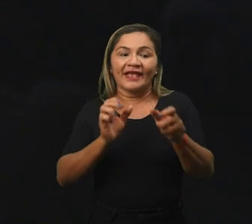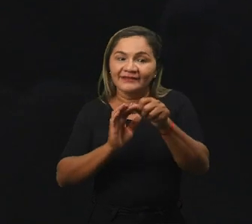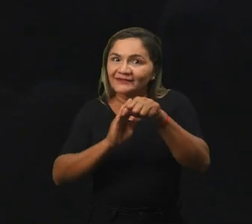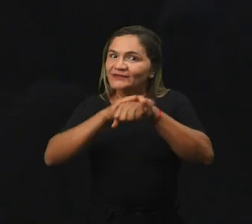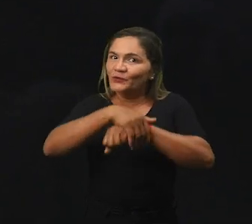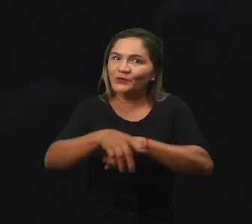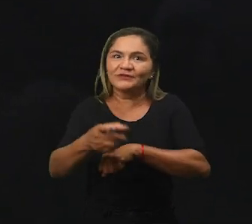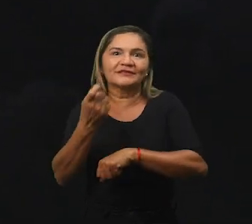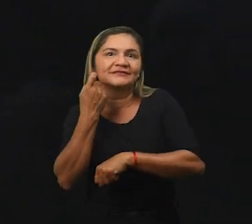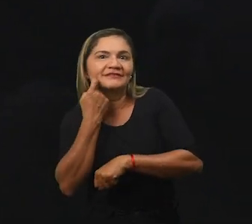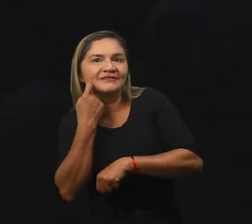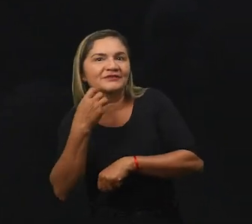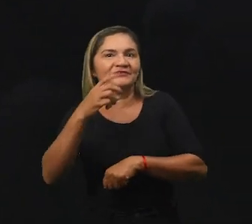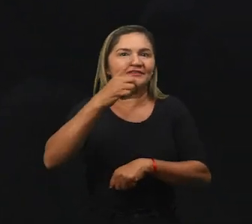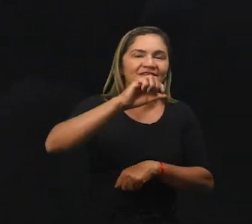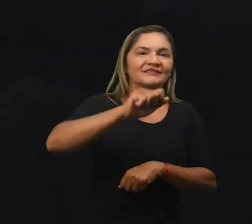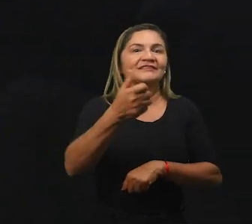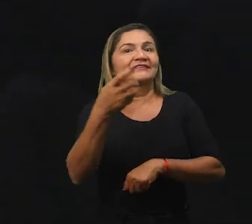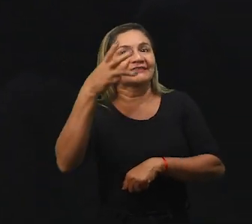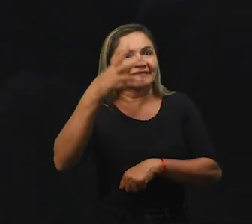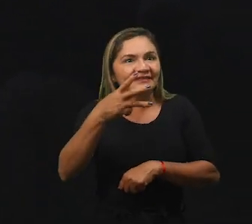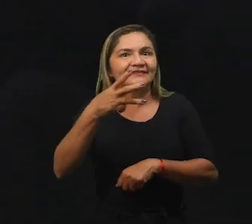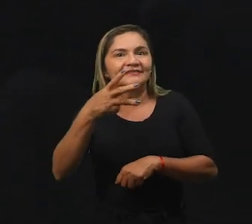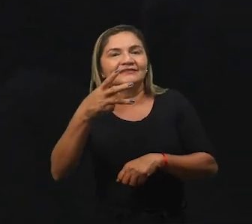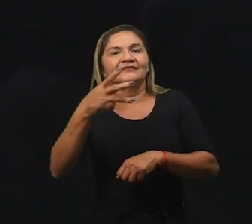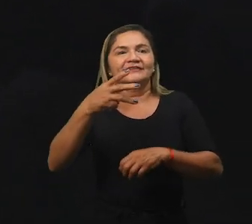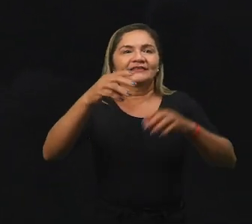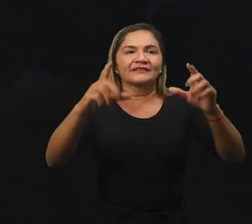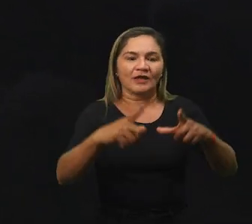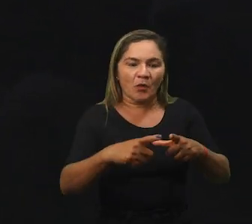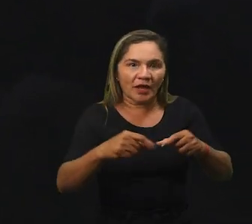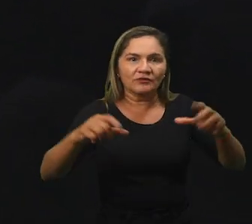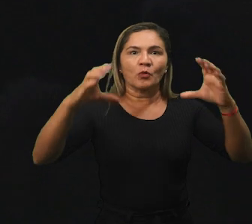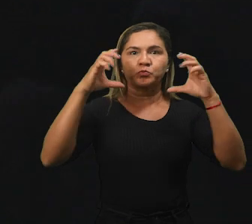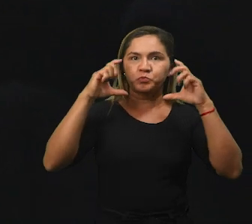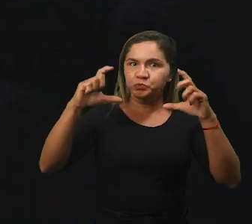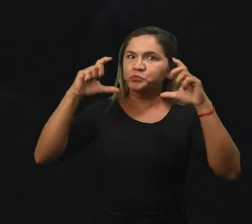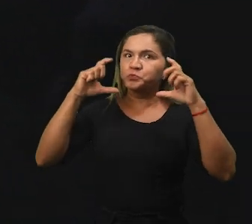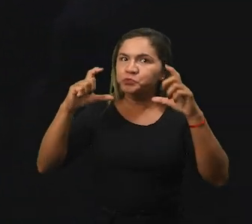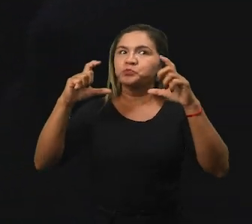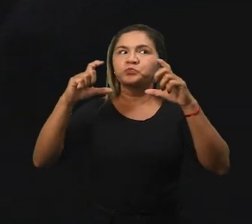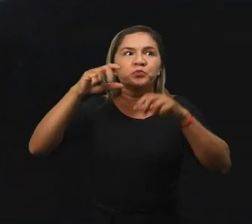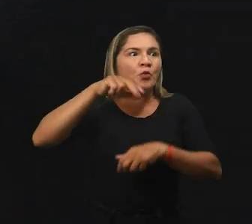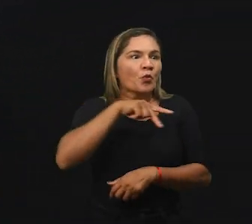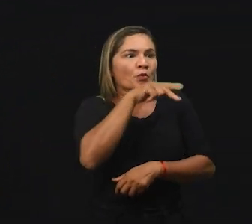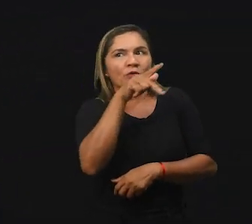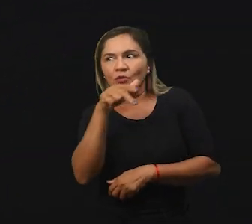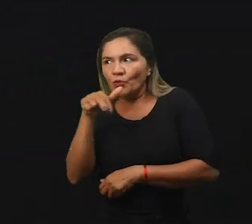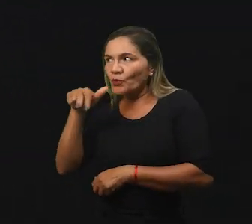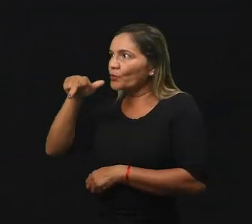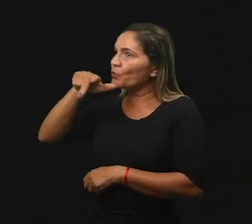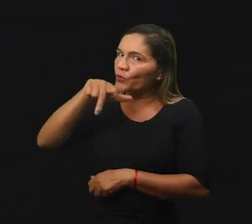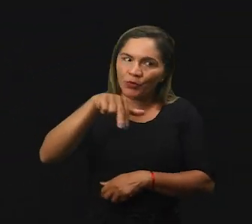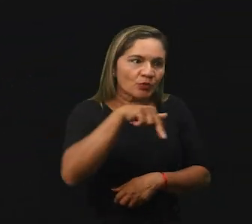Nas noites de sextas-feiras 13, sob a luz pálida da lua cheia, ela emergia das sombras para vagar sem rumo